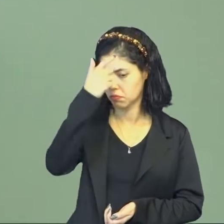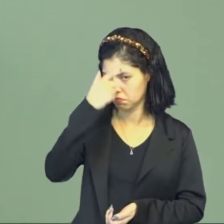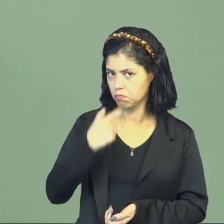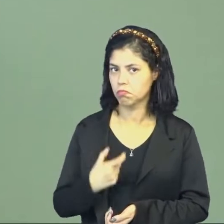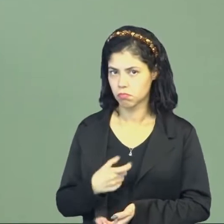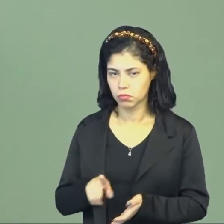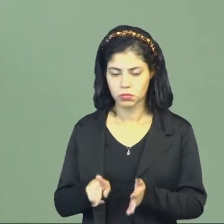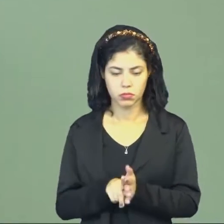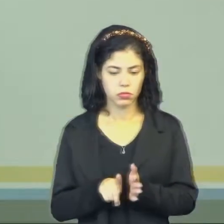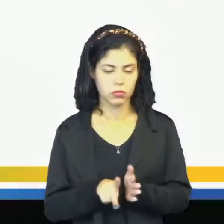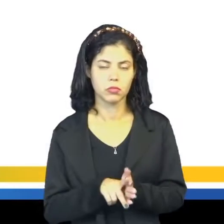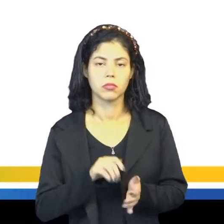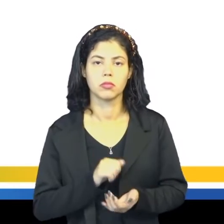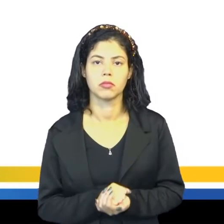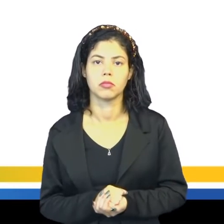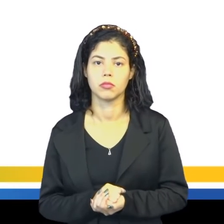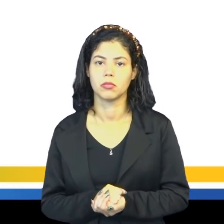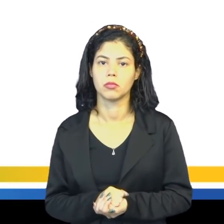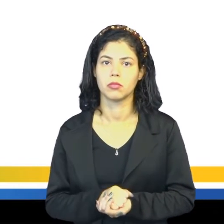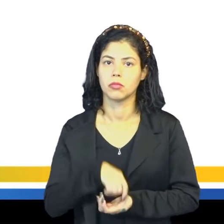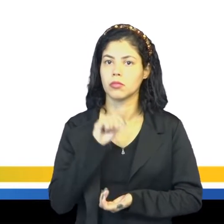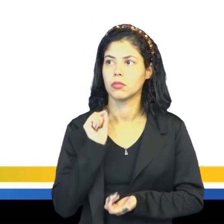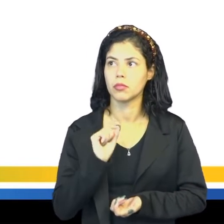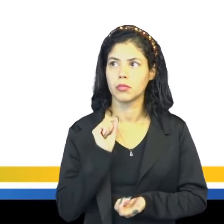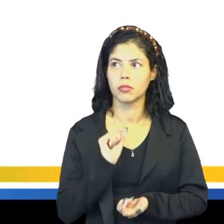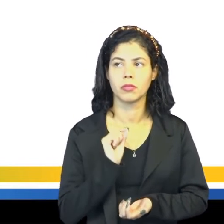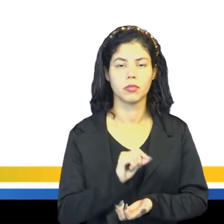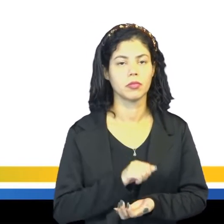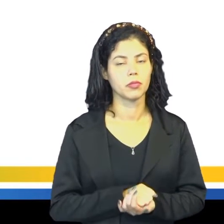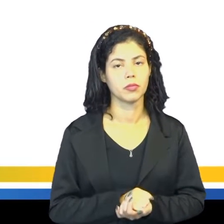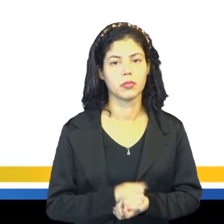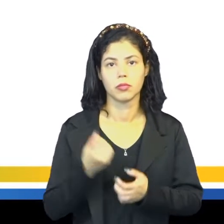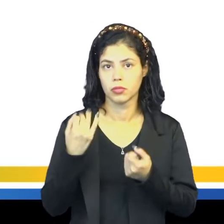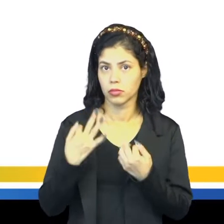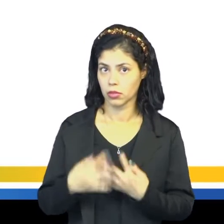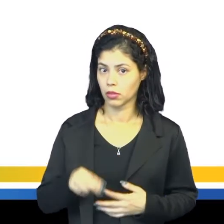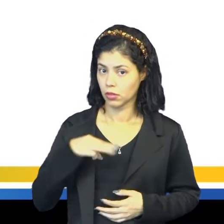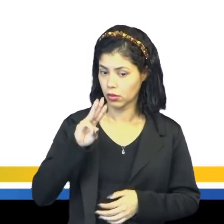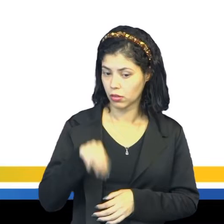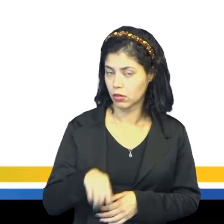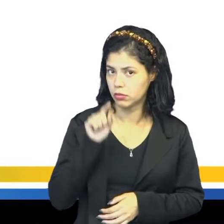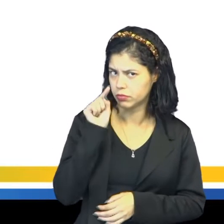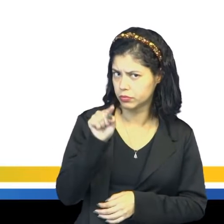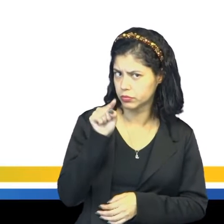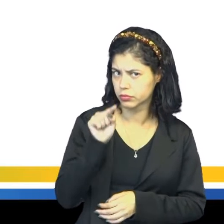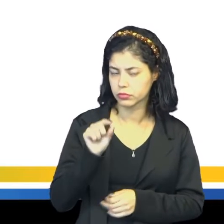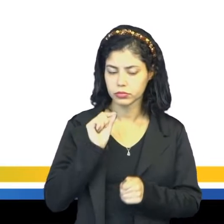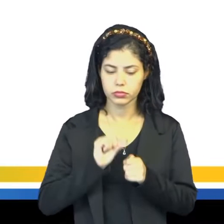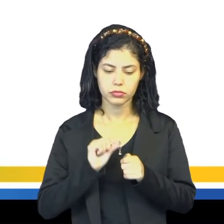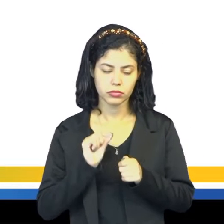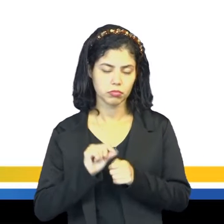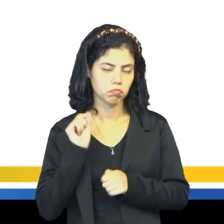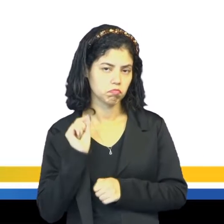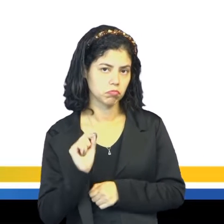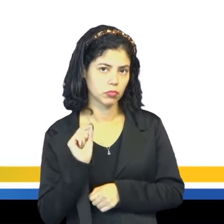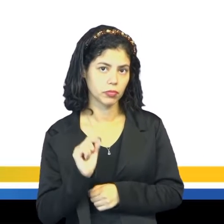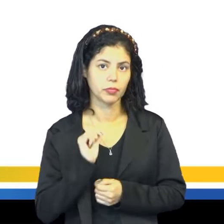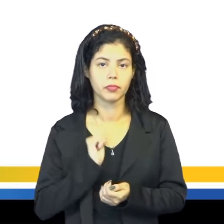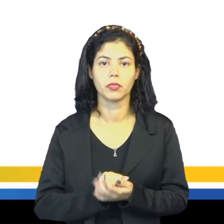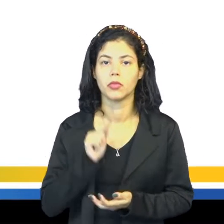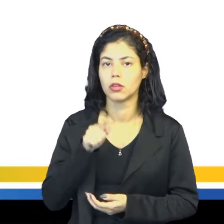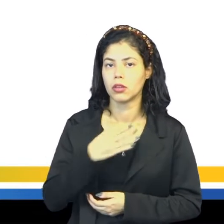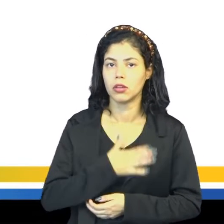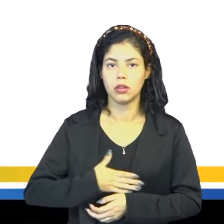Autoapresentação. A autoapresentação, ela explica quem você é, o que você faz, o que